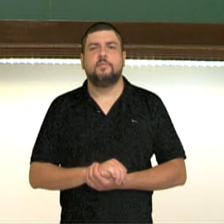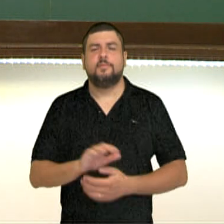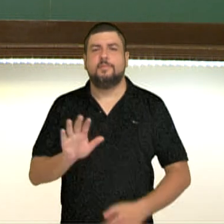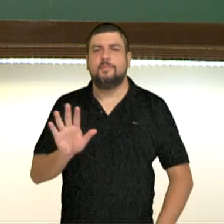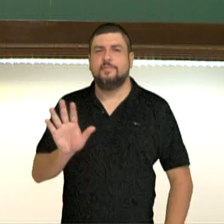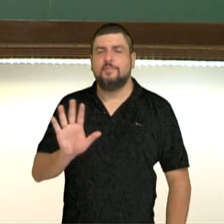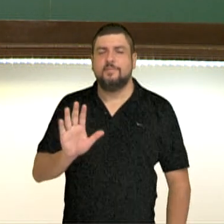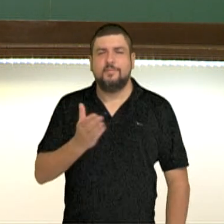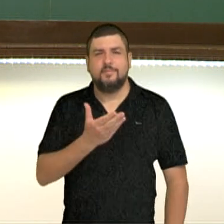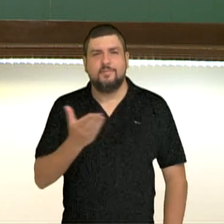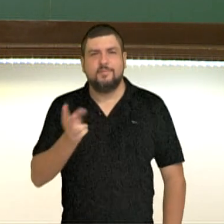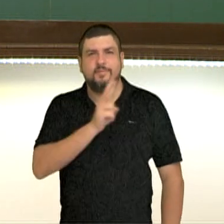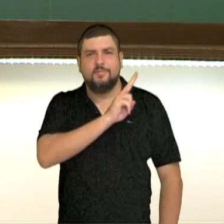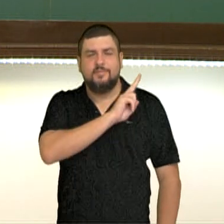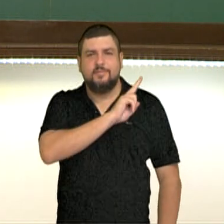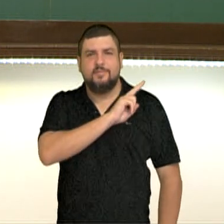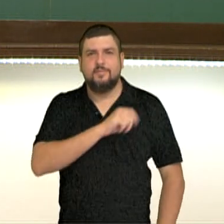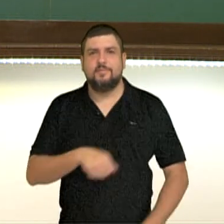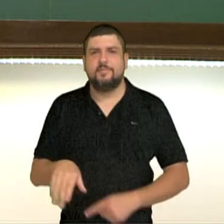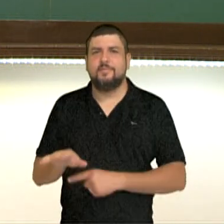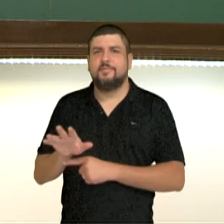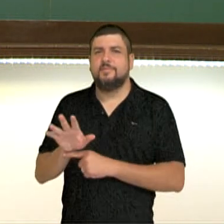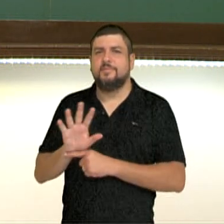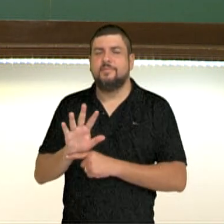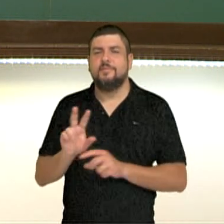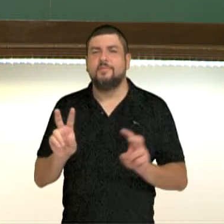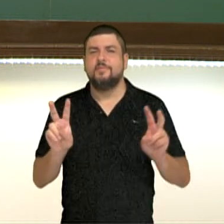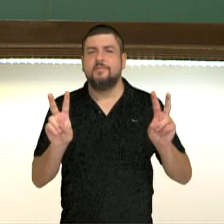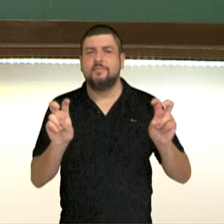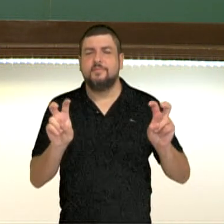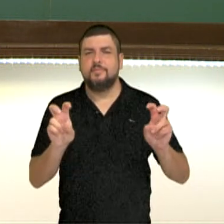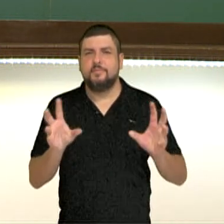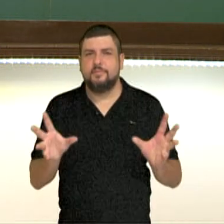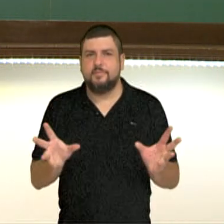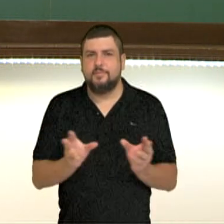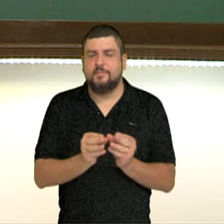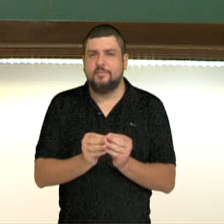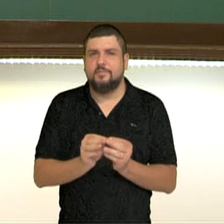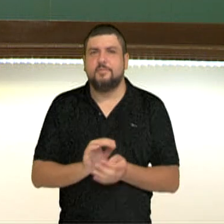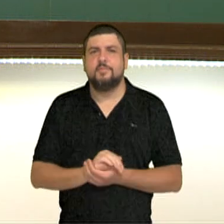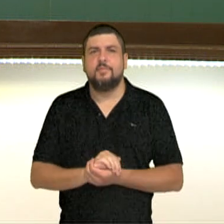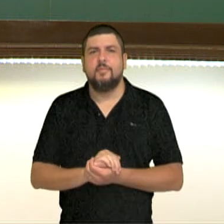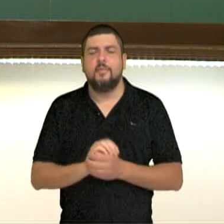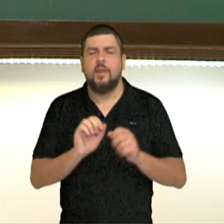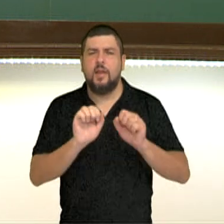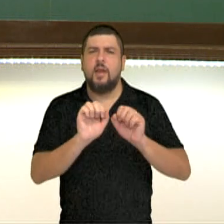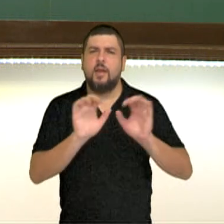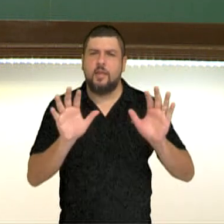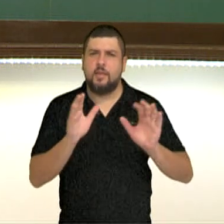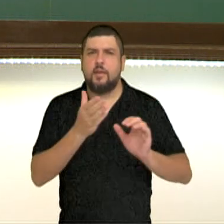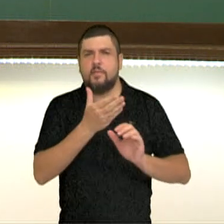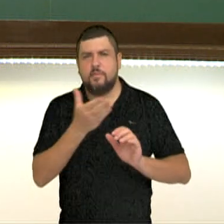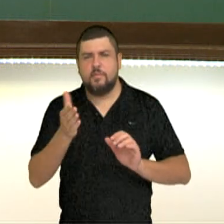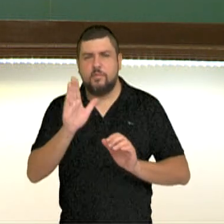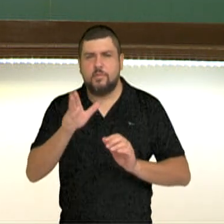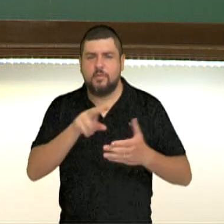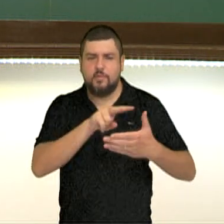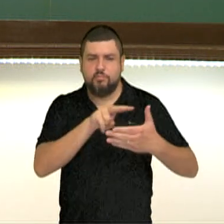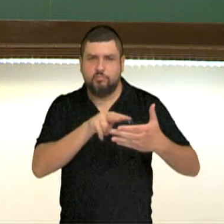Olá, estudantes da segunda série! Nesse vídeo vamos falar sobre resenha. Claro que você já deve ter lido algumas resenhas, não é